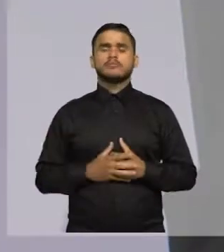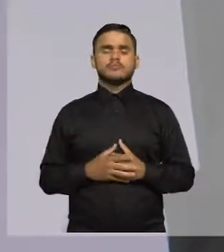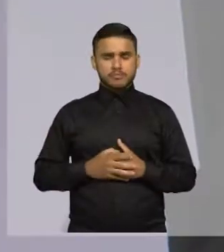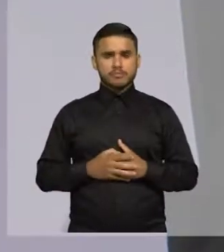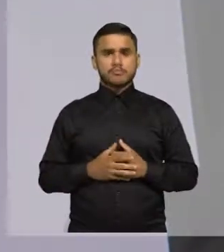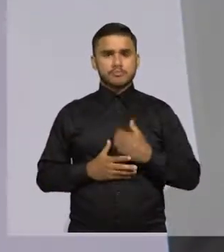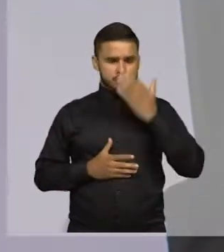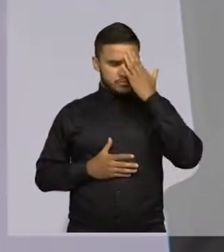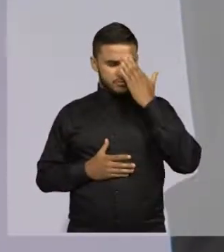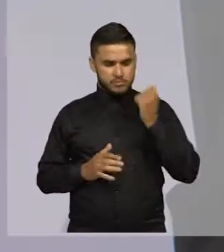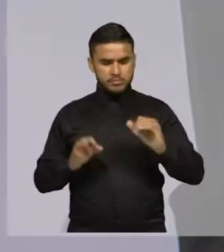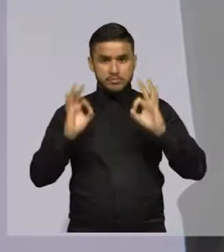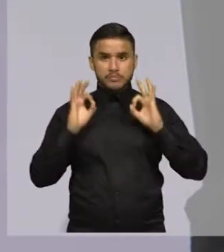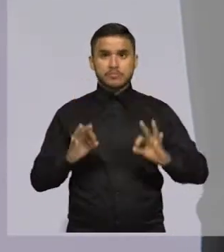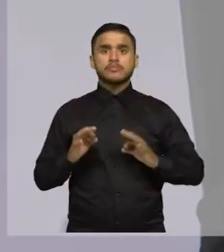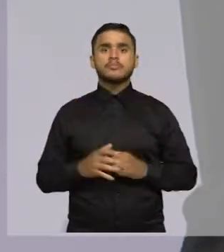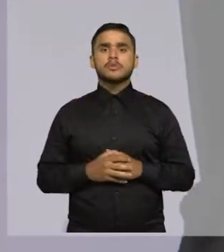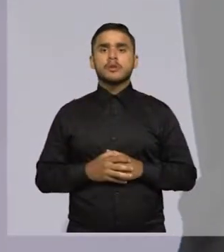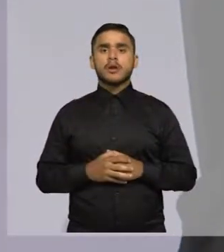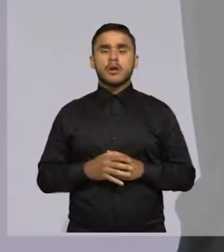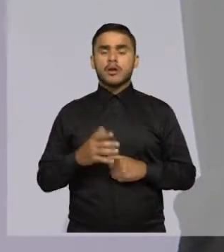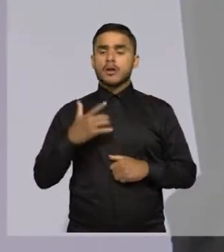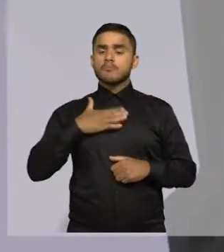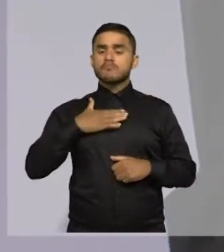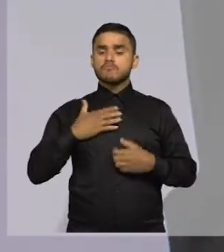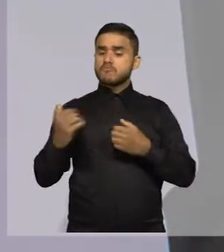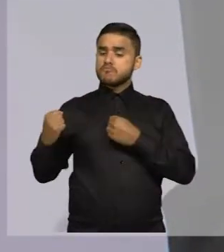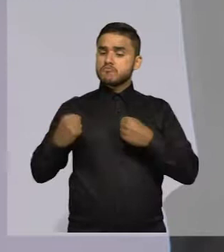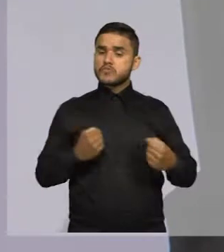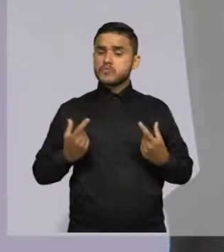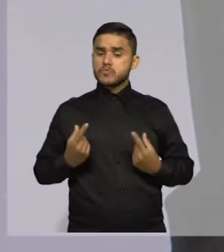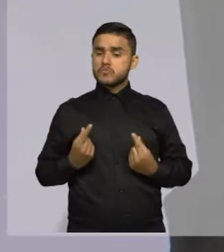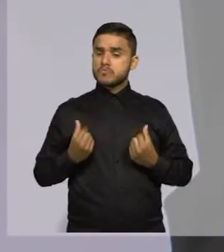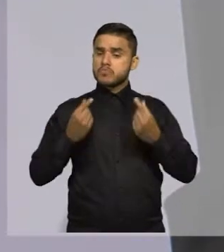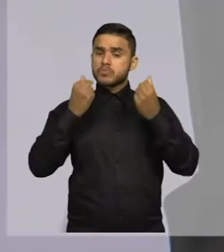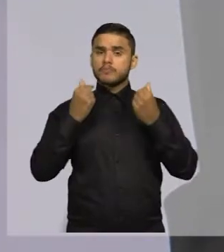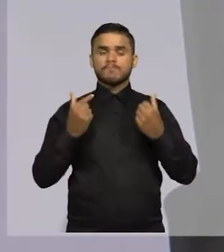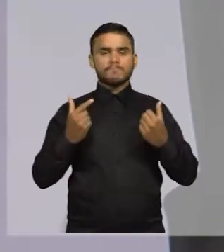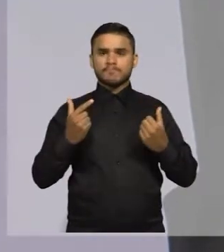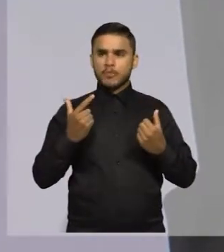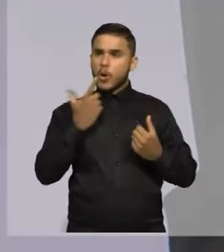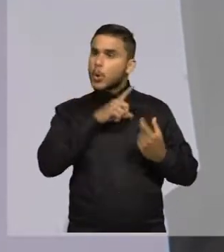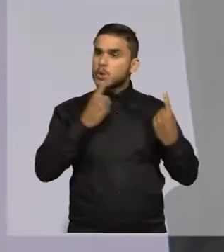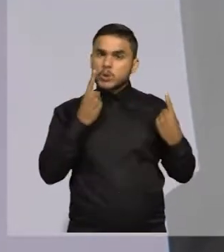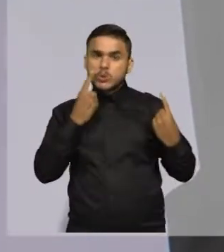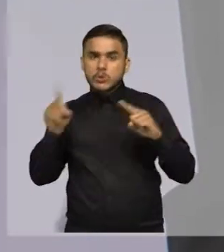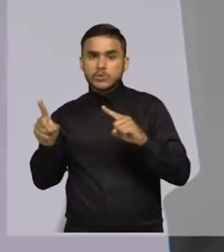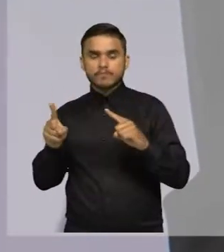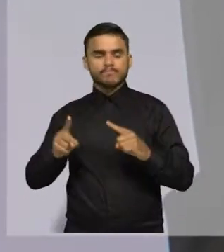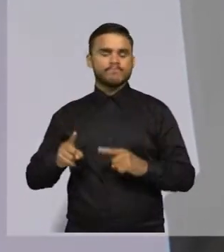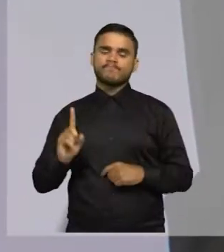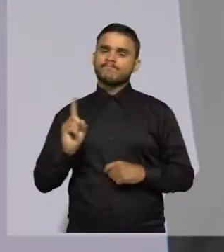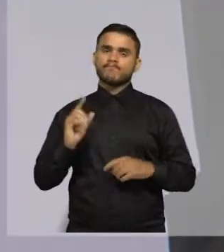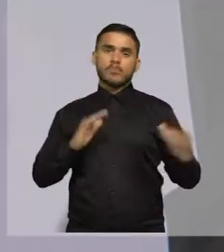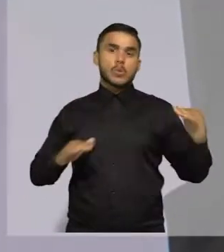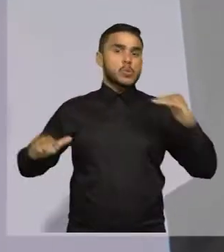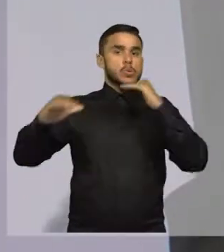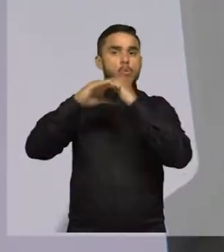superar esse egoísmo de quem tem o poder do dinheiro. É muito difícil,